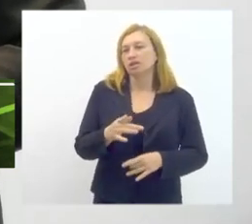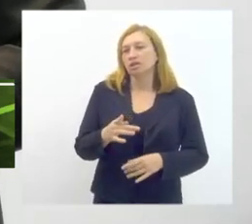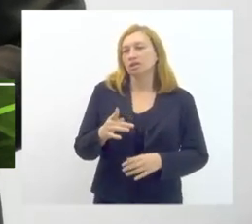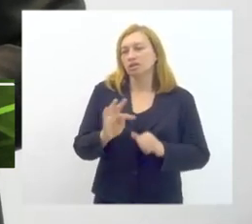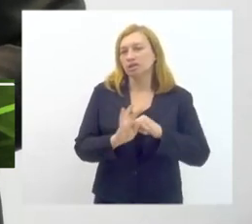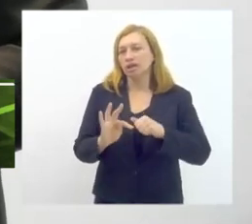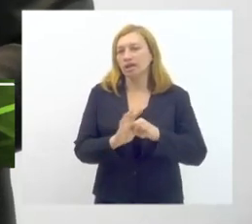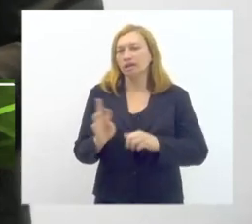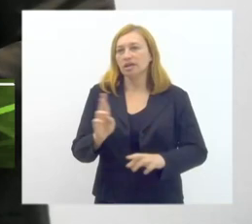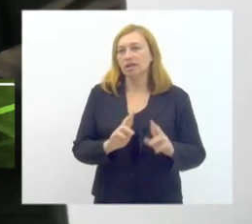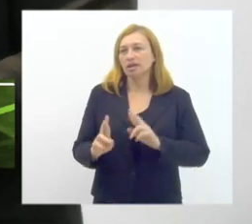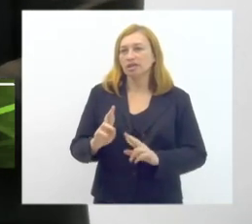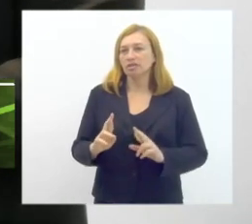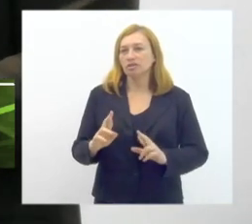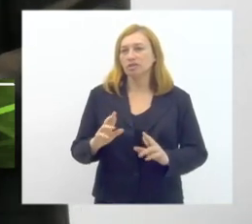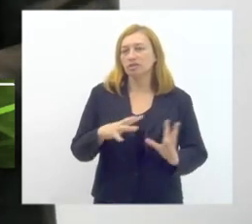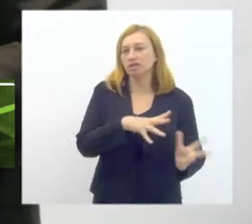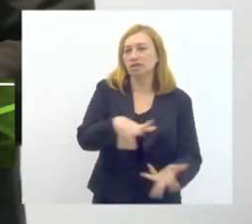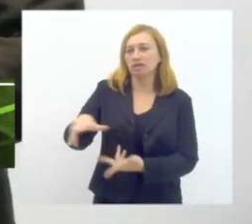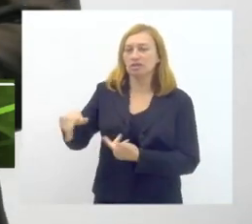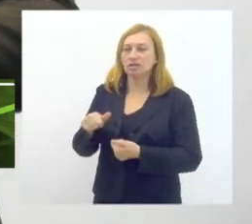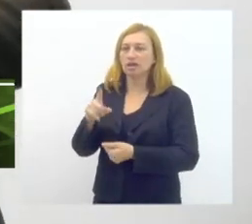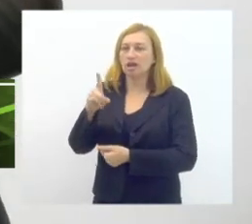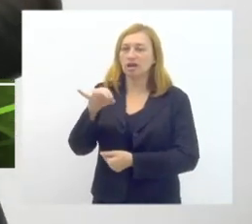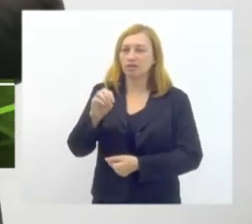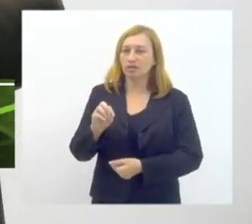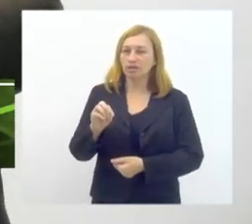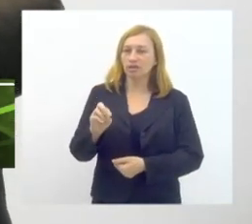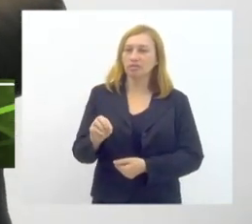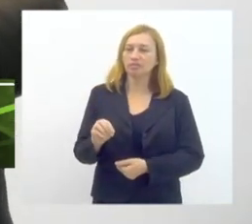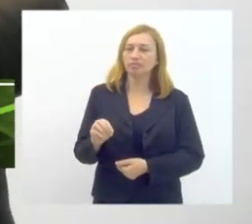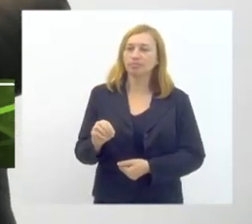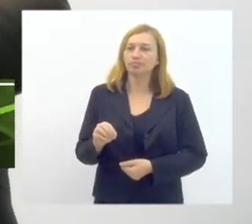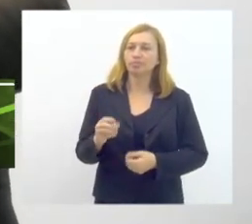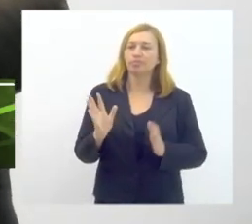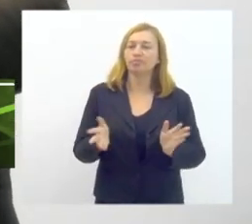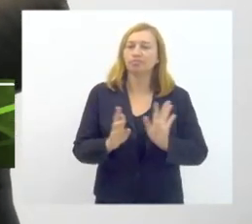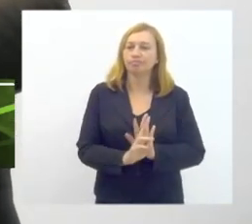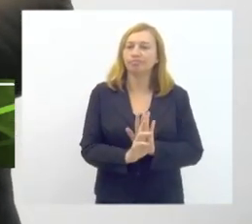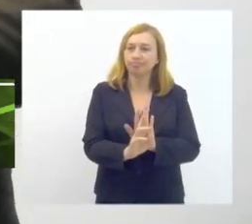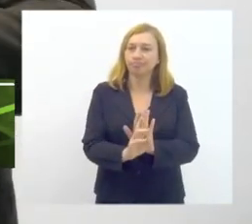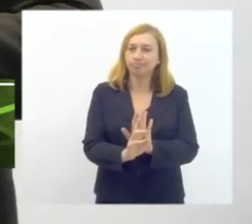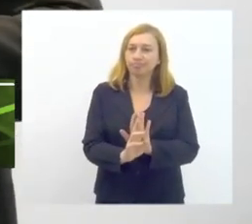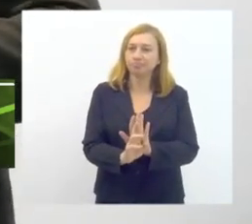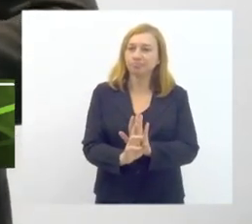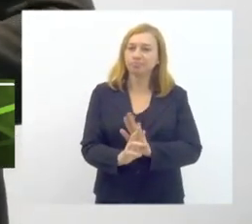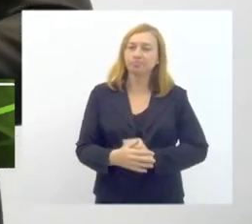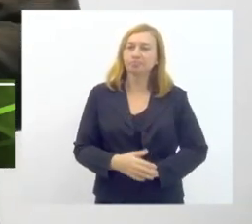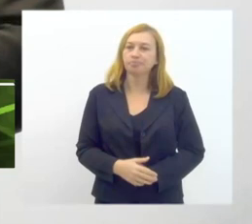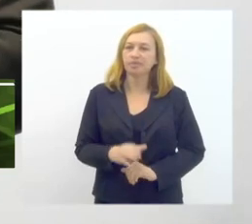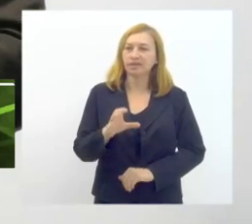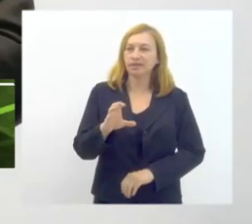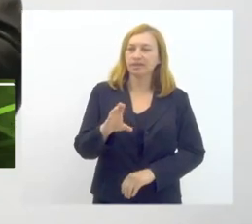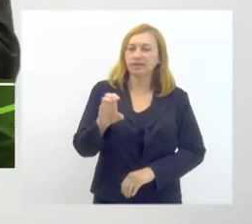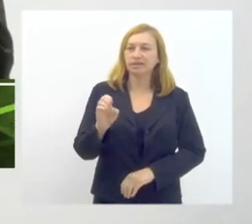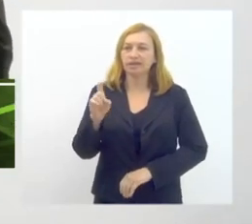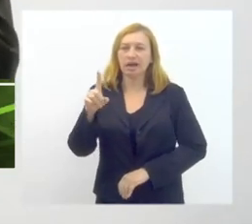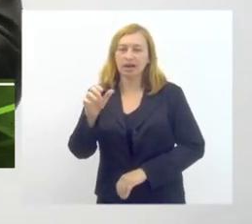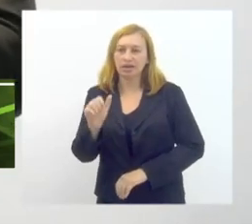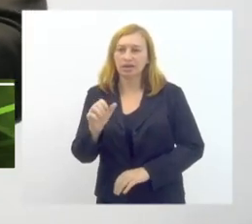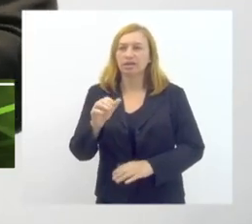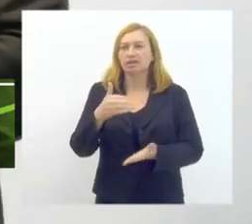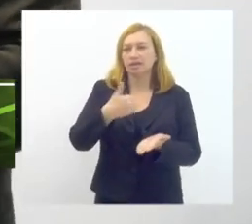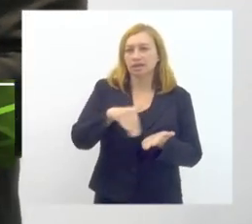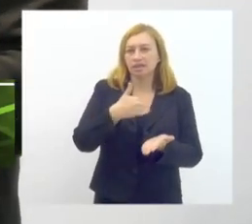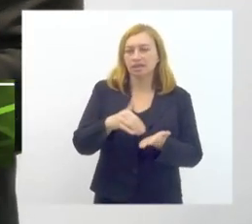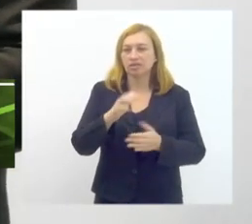senhor Flaviano Leal de Souza, que hoje representa na frente da SEAPA, Secretaria de Estado de